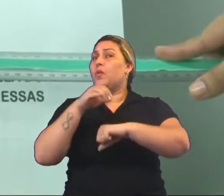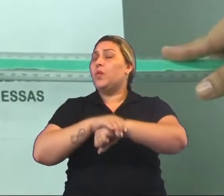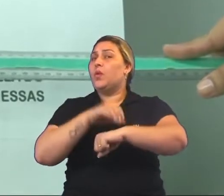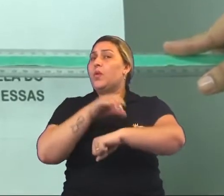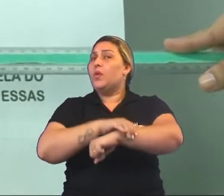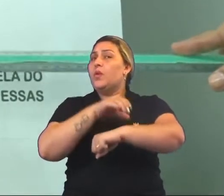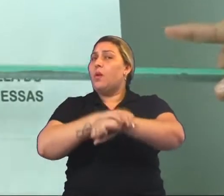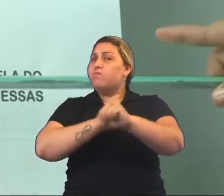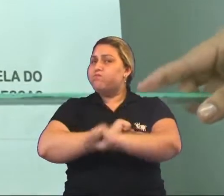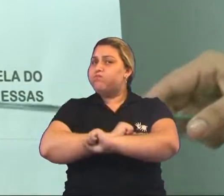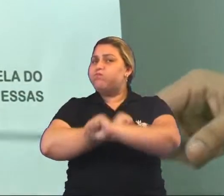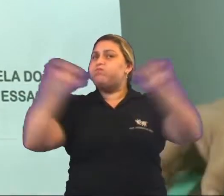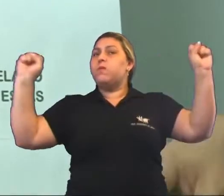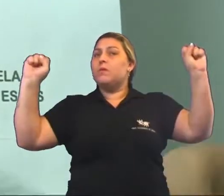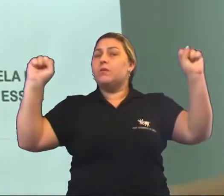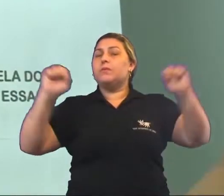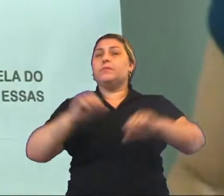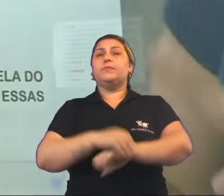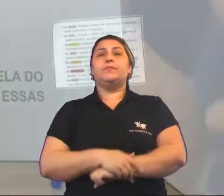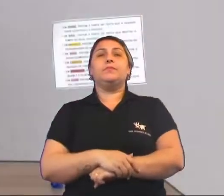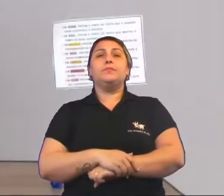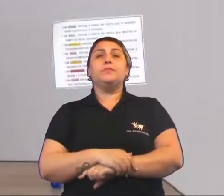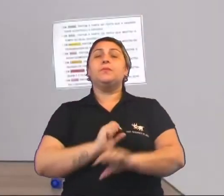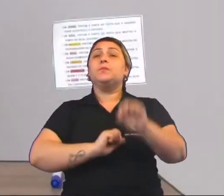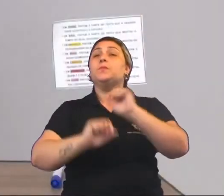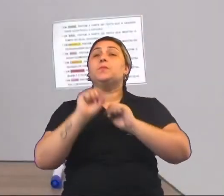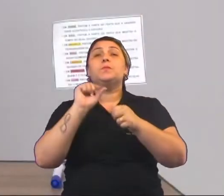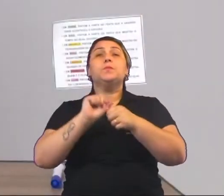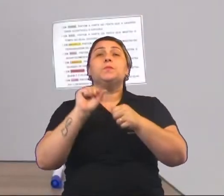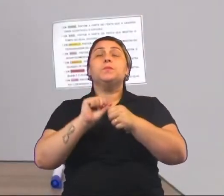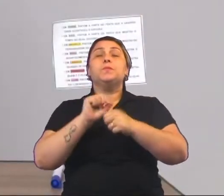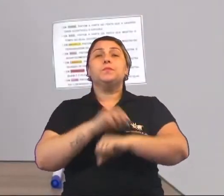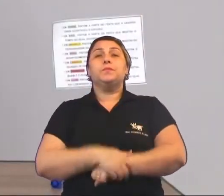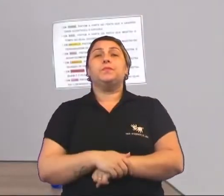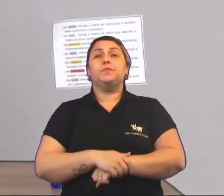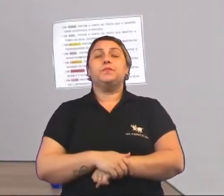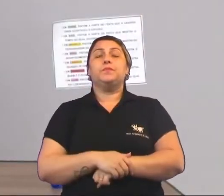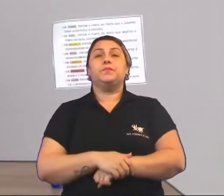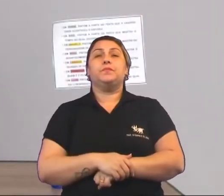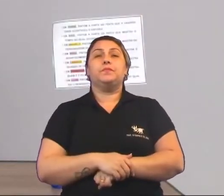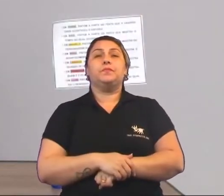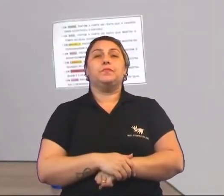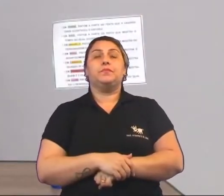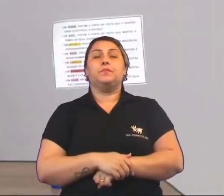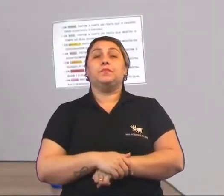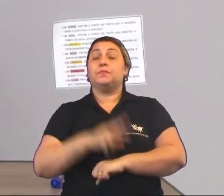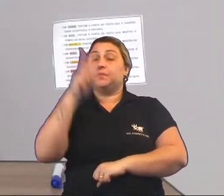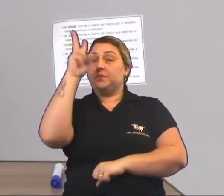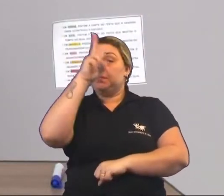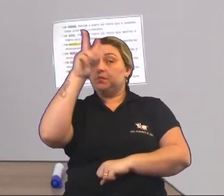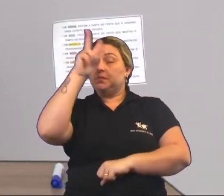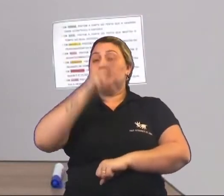sapo estourar? E aí, o que foi que fez o sapo estourar? Então, essa história,